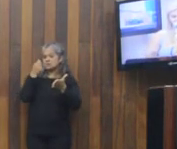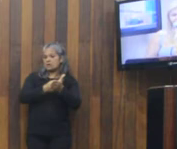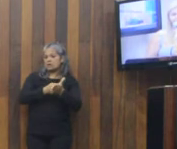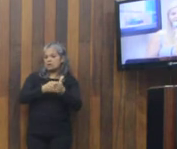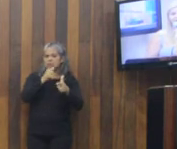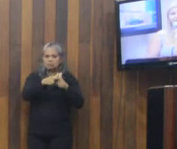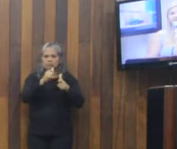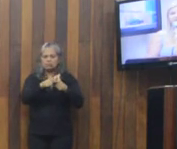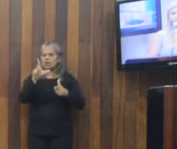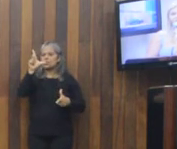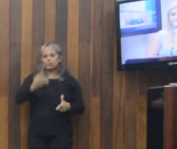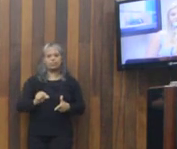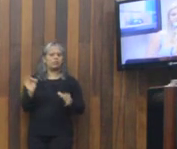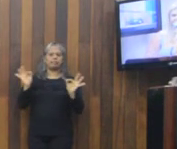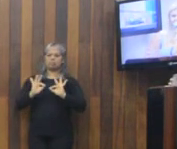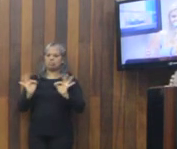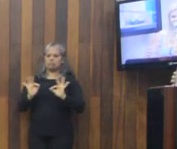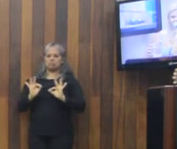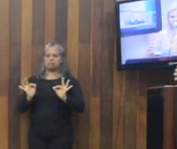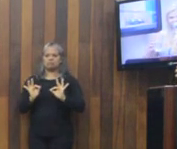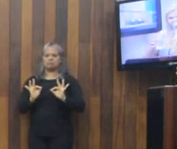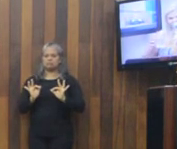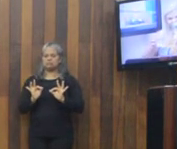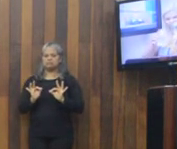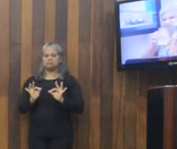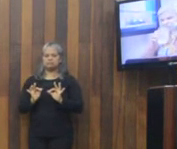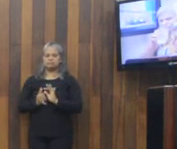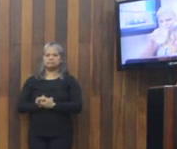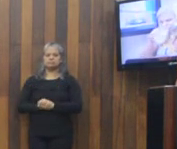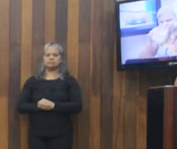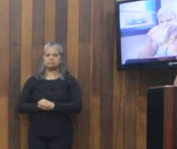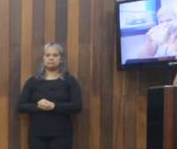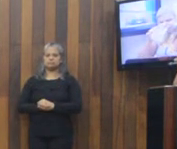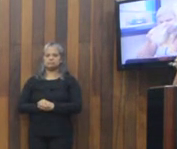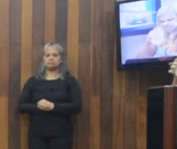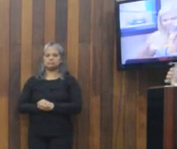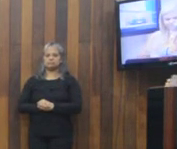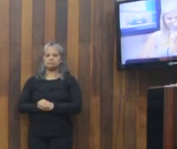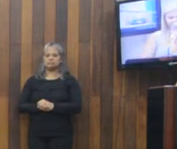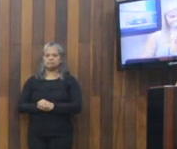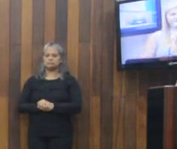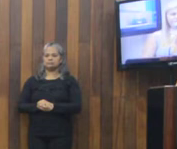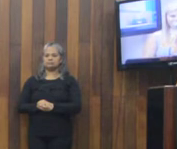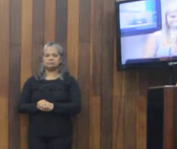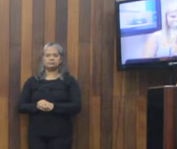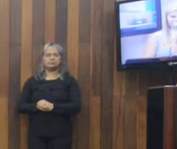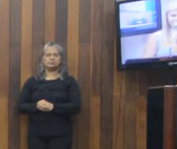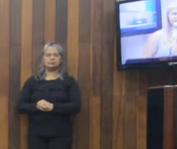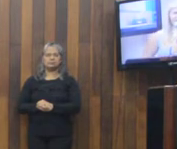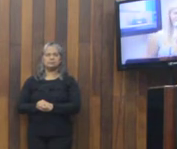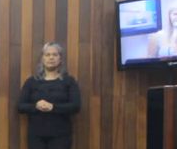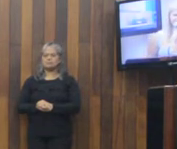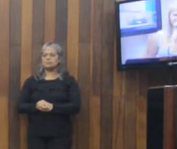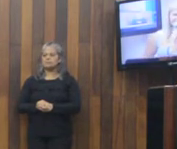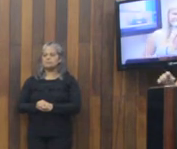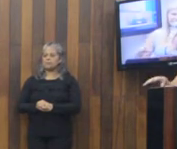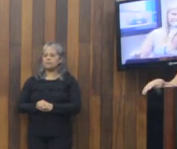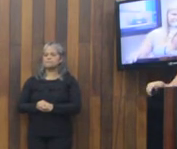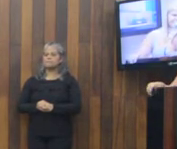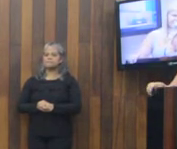abaixam. Os aluguéis não diminuem de forma nenhuma. Papagaio. E com isso, a gente